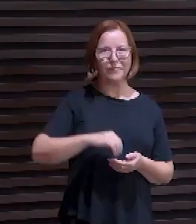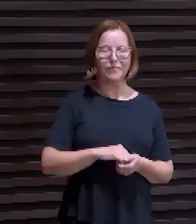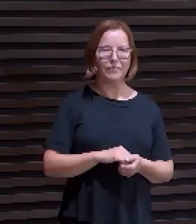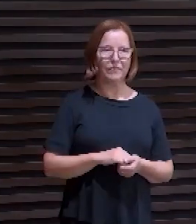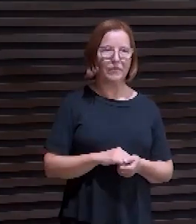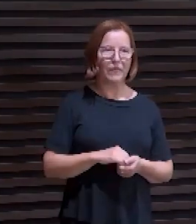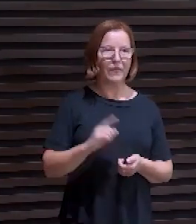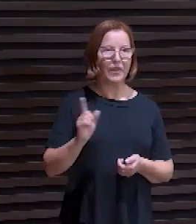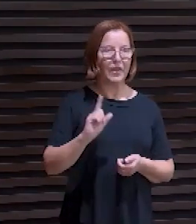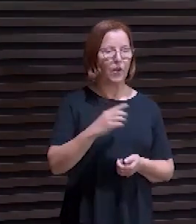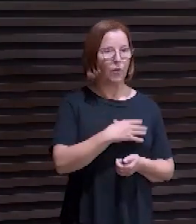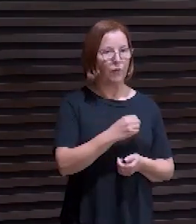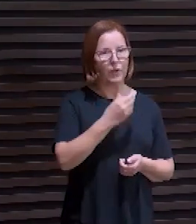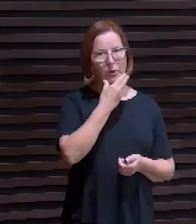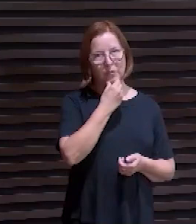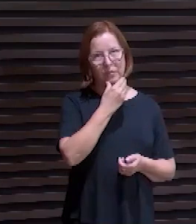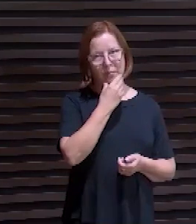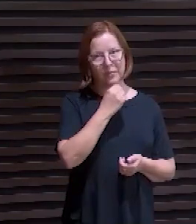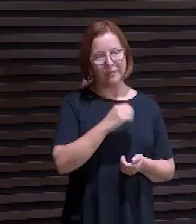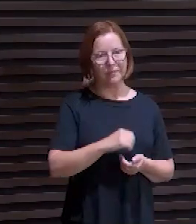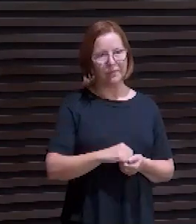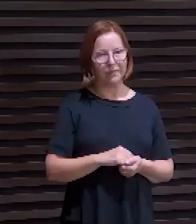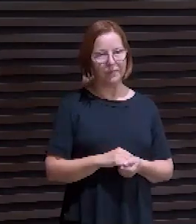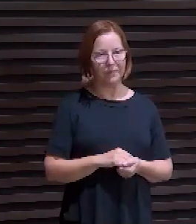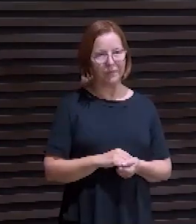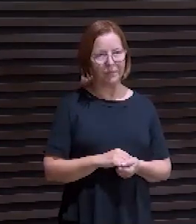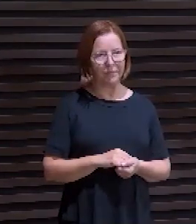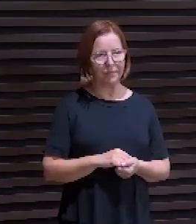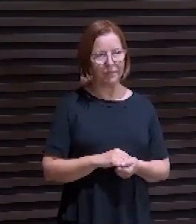não como o Filho do homem.